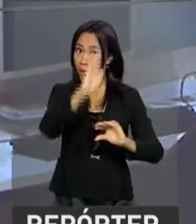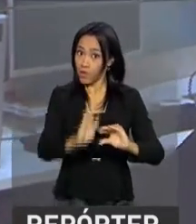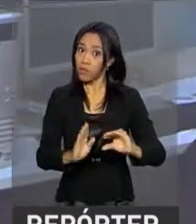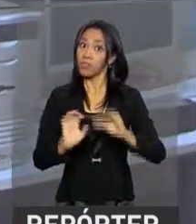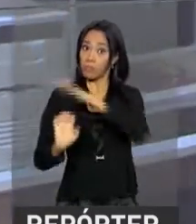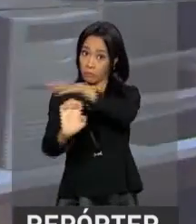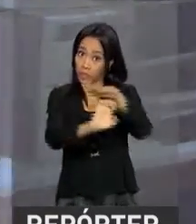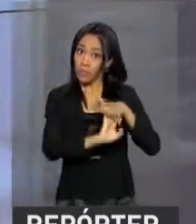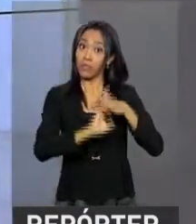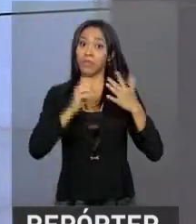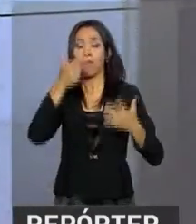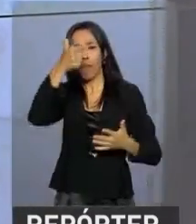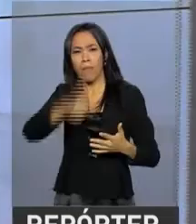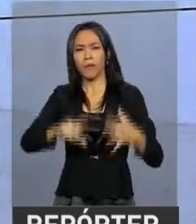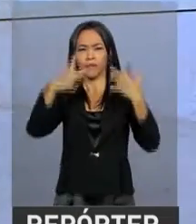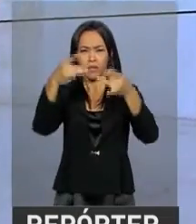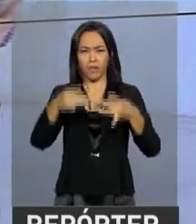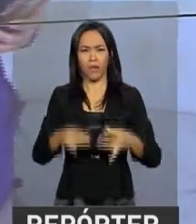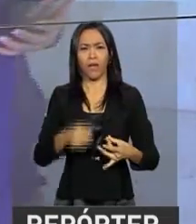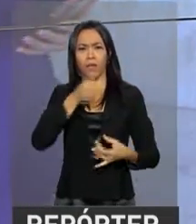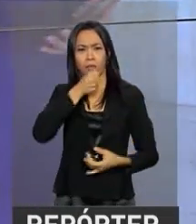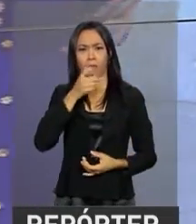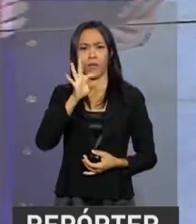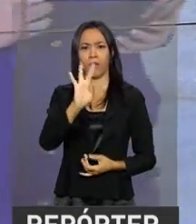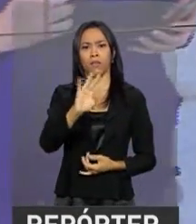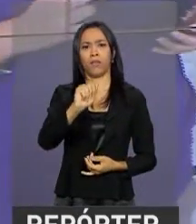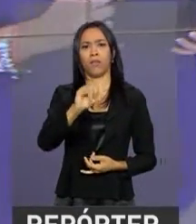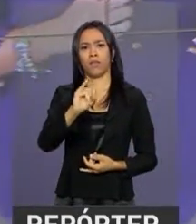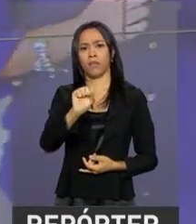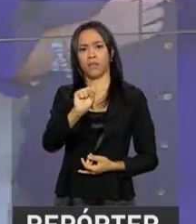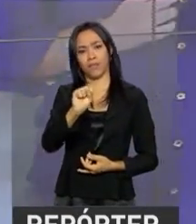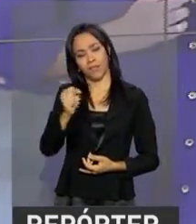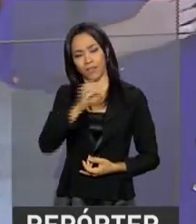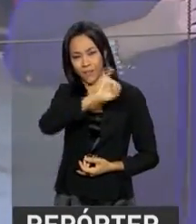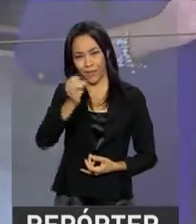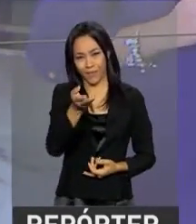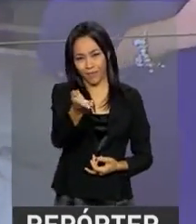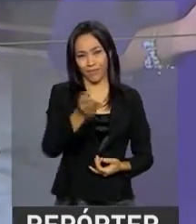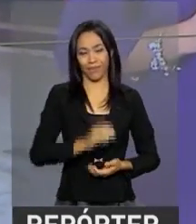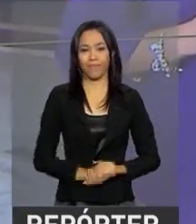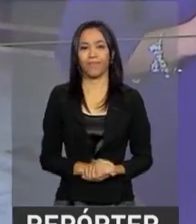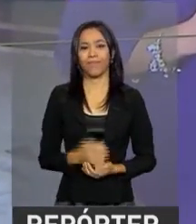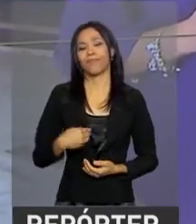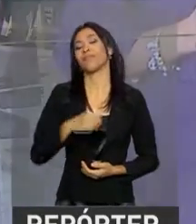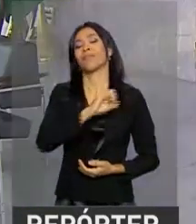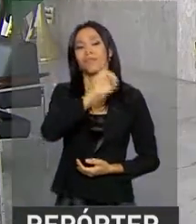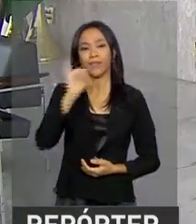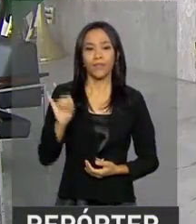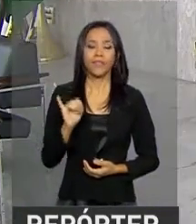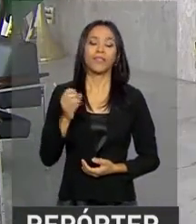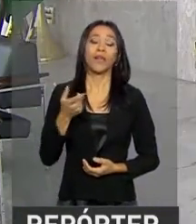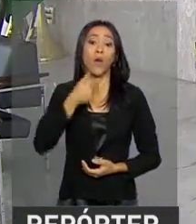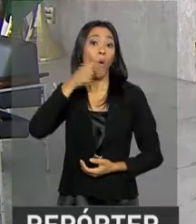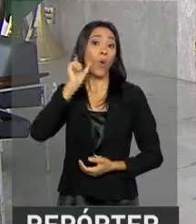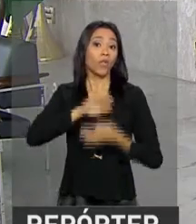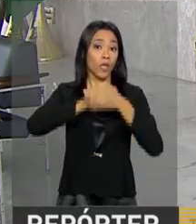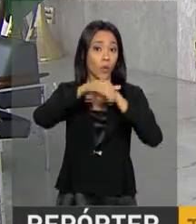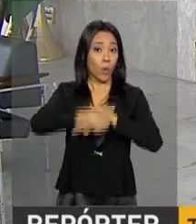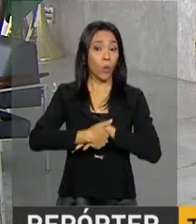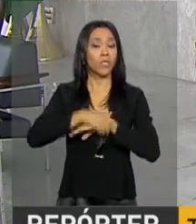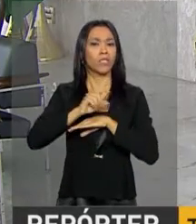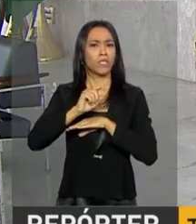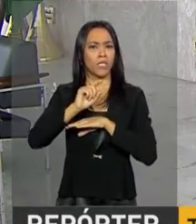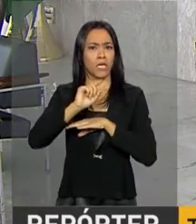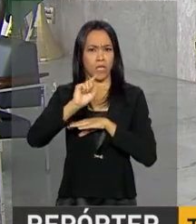thaíssa dias traz outras informações pra gente ao vivo do palácio do planalto e thaisa foi a nata ontem à noite logo depois